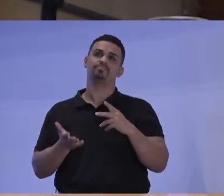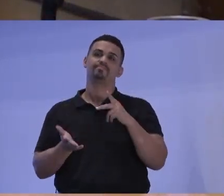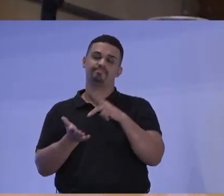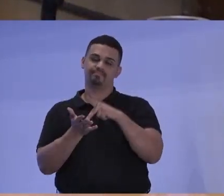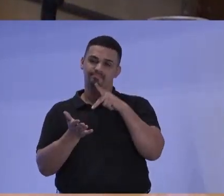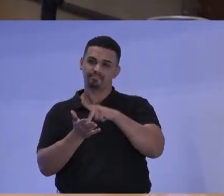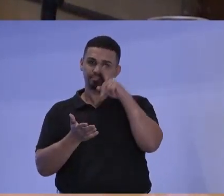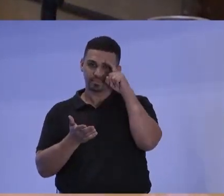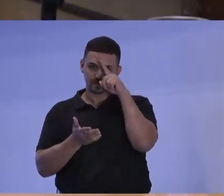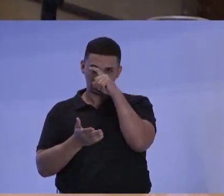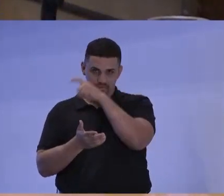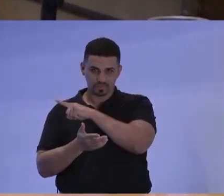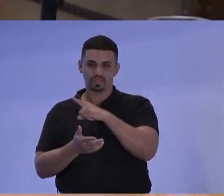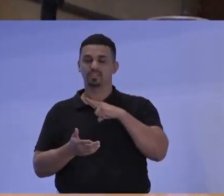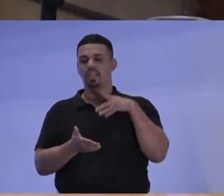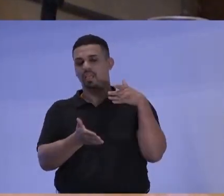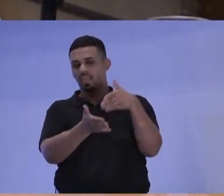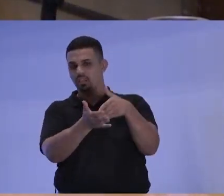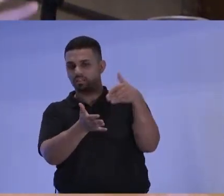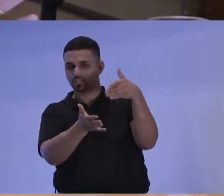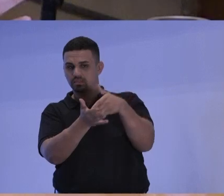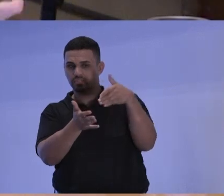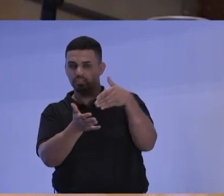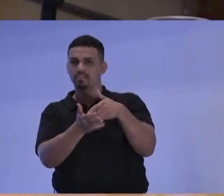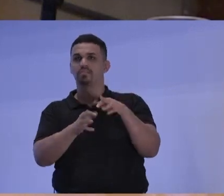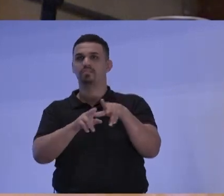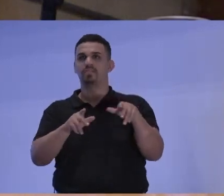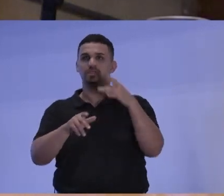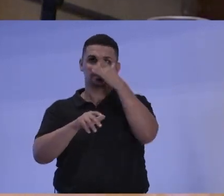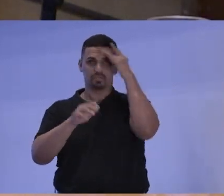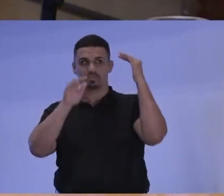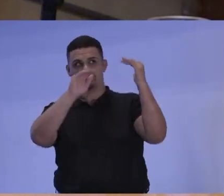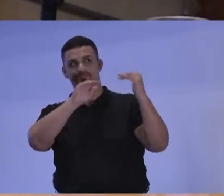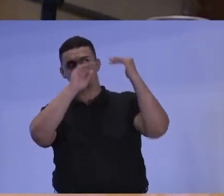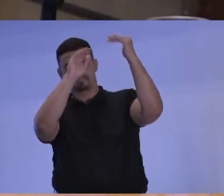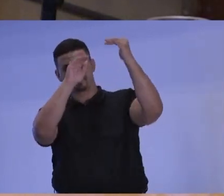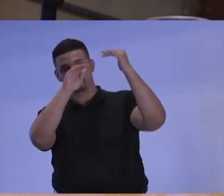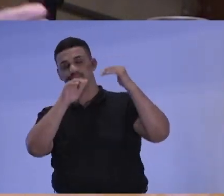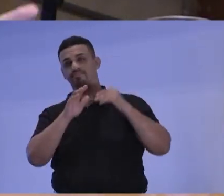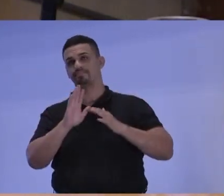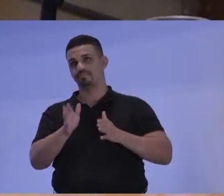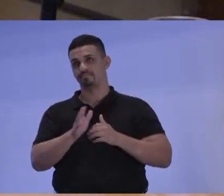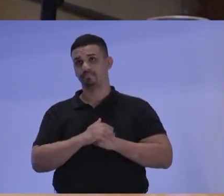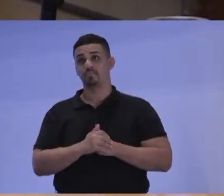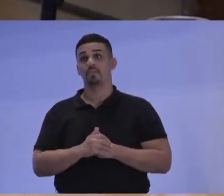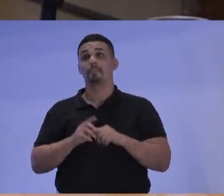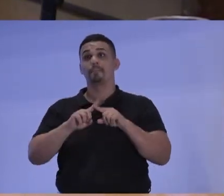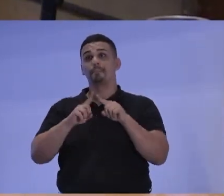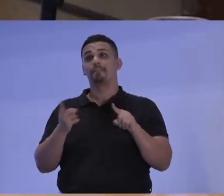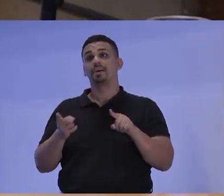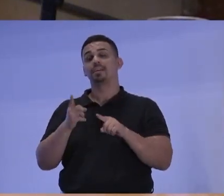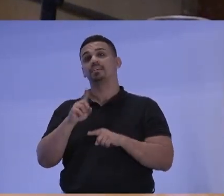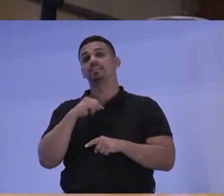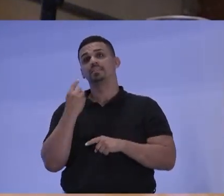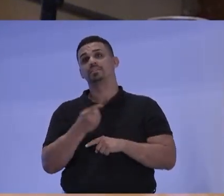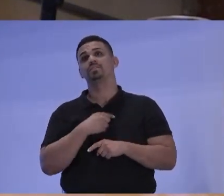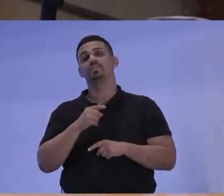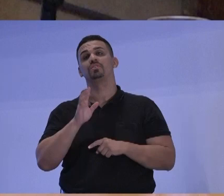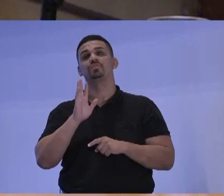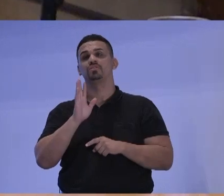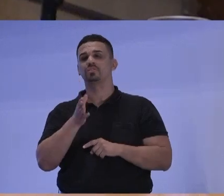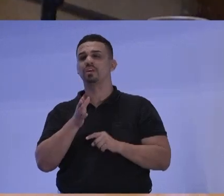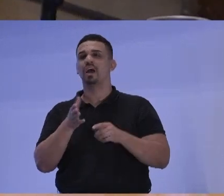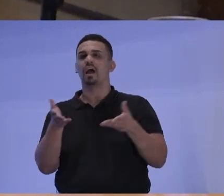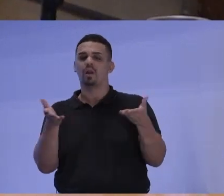esbarra em vários superiores, né? Mas a gente está na fase já de estar